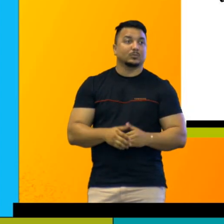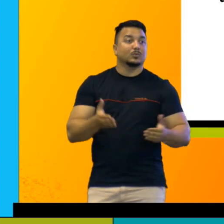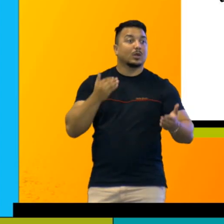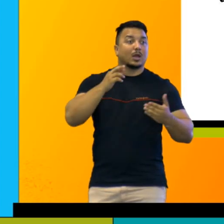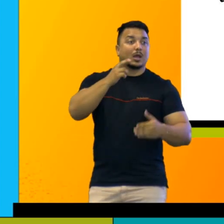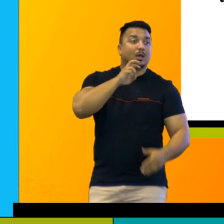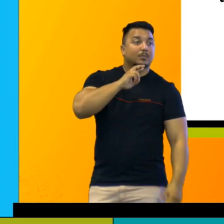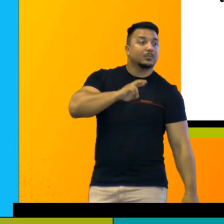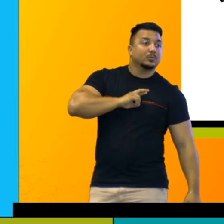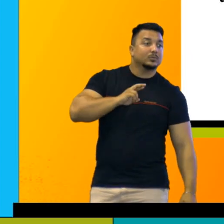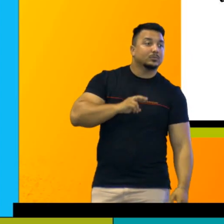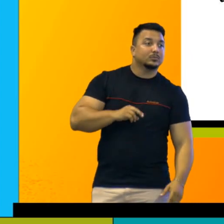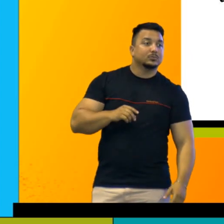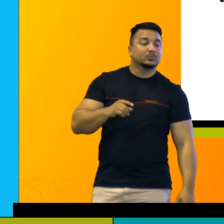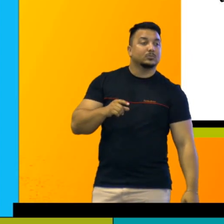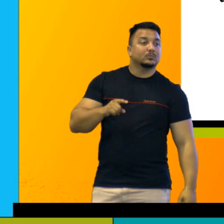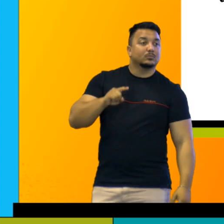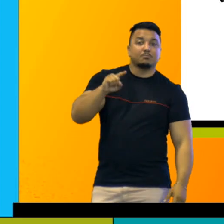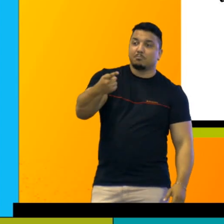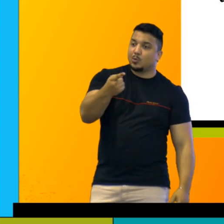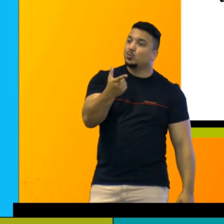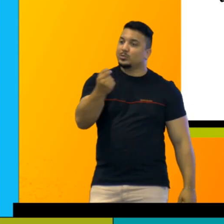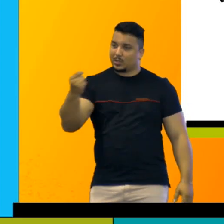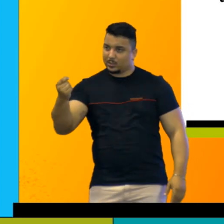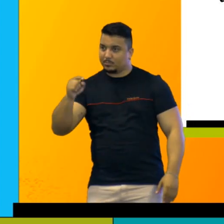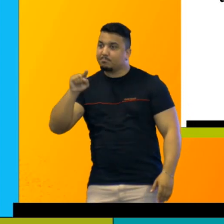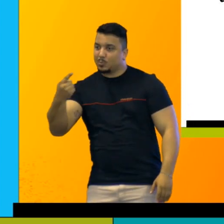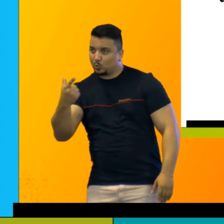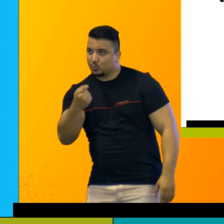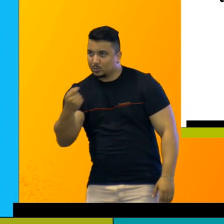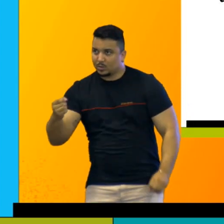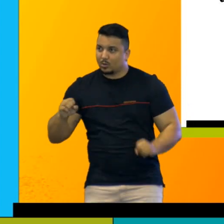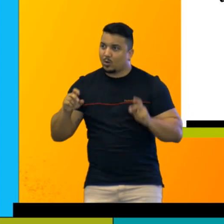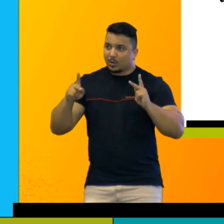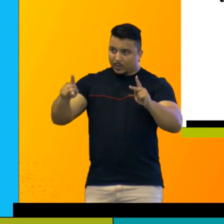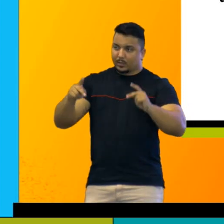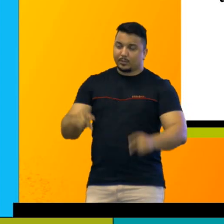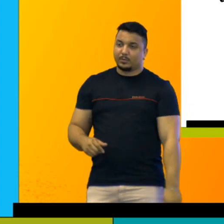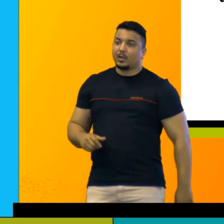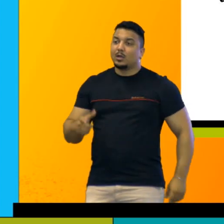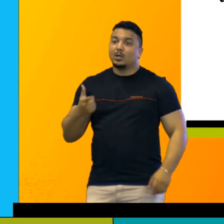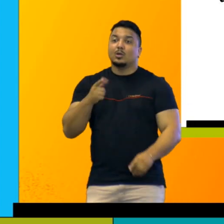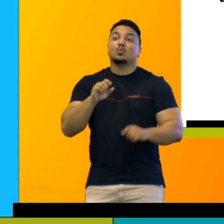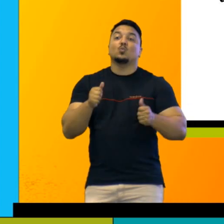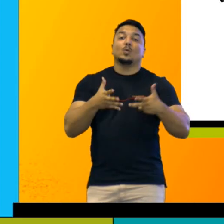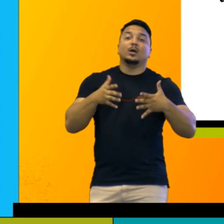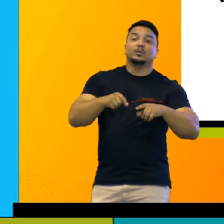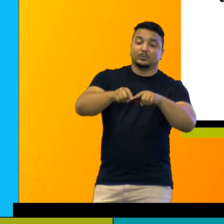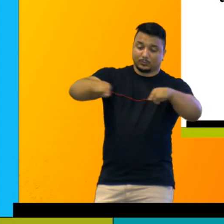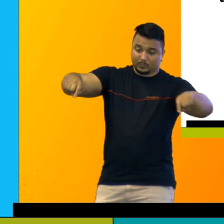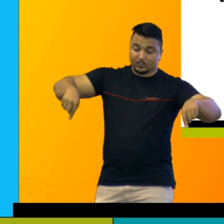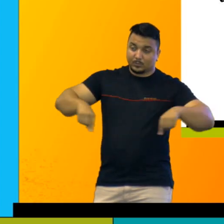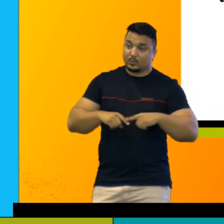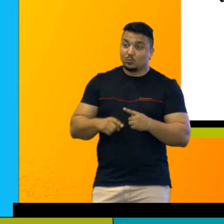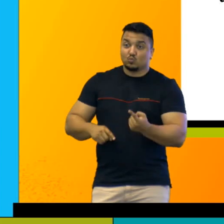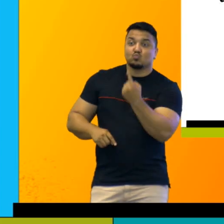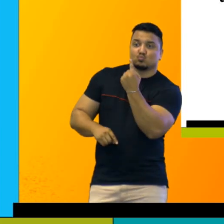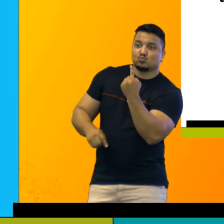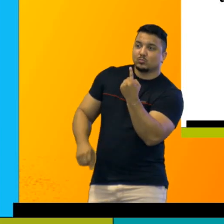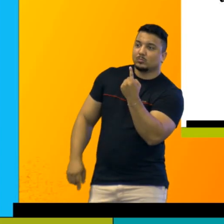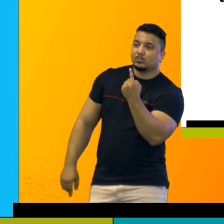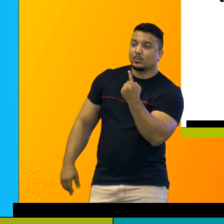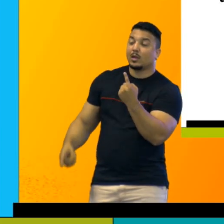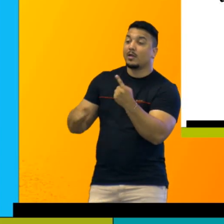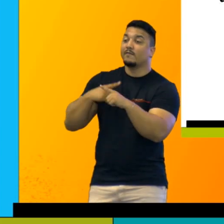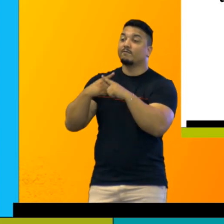Fala alto. Quanto? 1.200. 1.200 era quantos hectares? Só um.